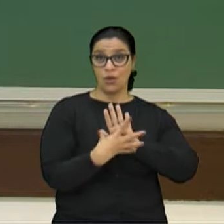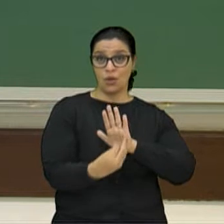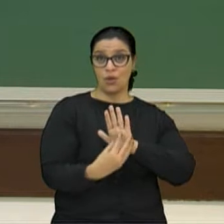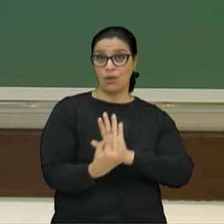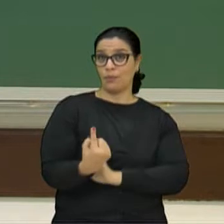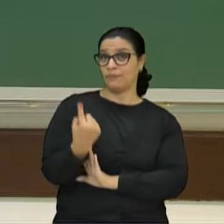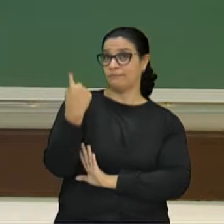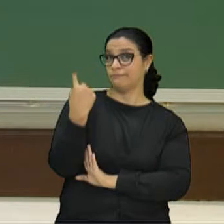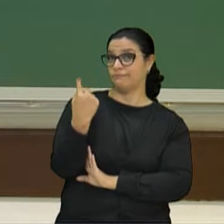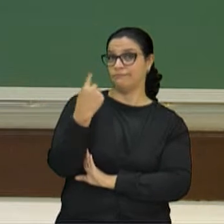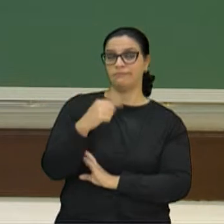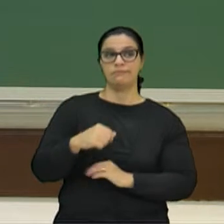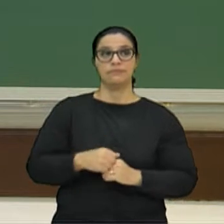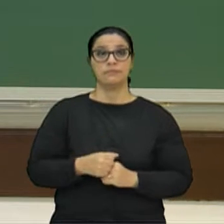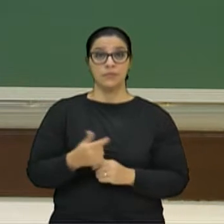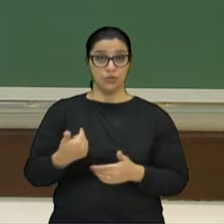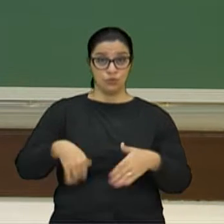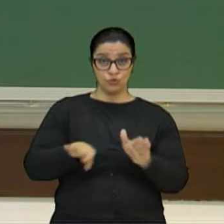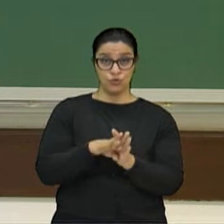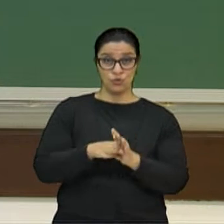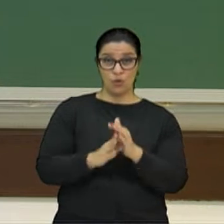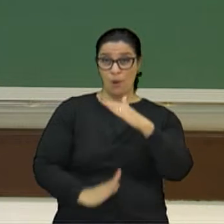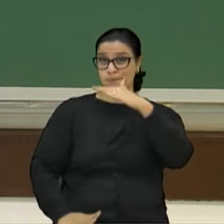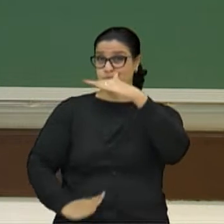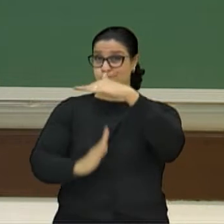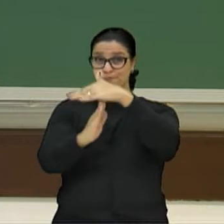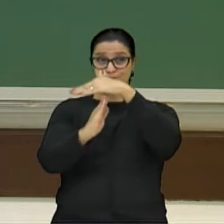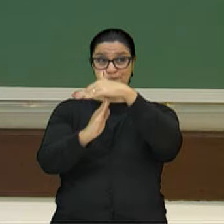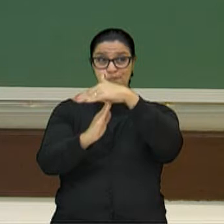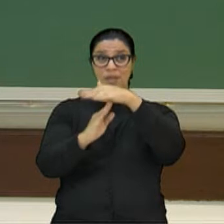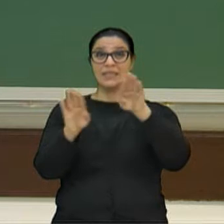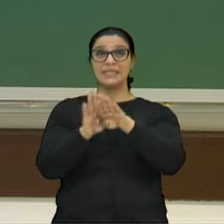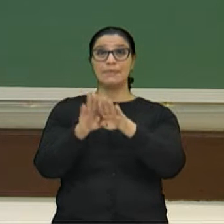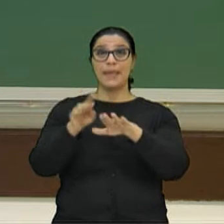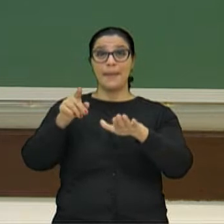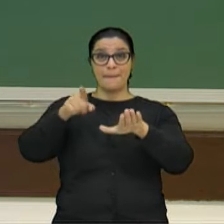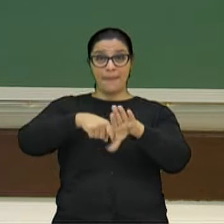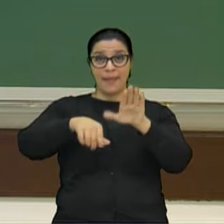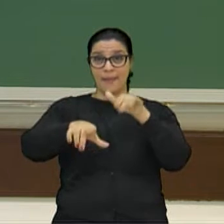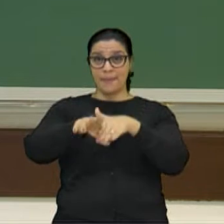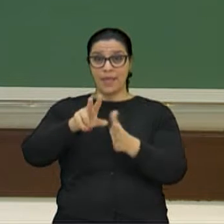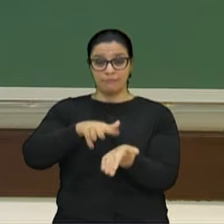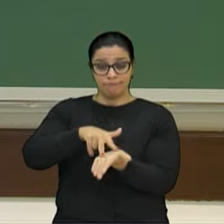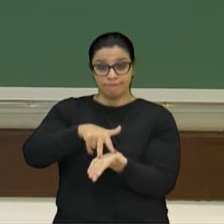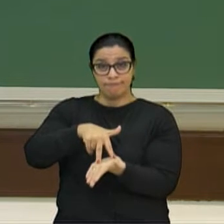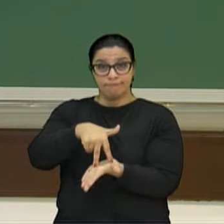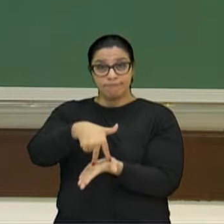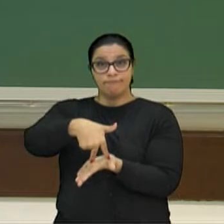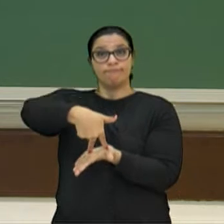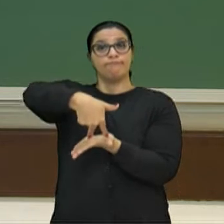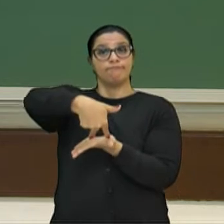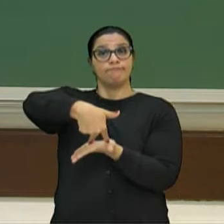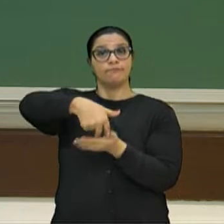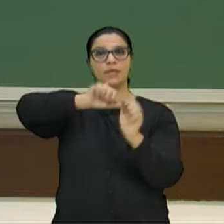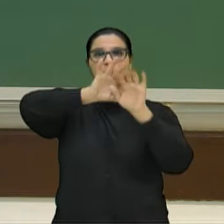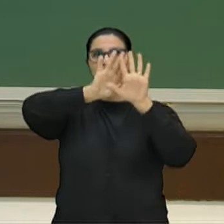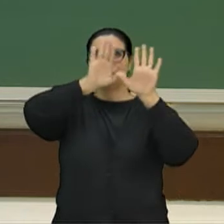Olha aí, chegou lá em cima, o máximo que conseguir. Fica na ponta do pé, solta os braços